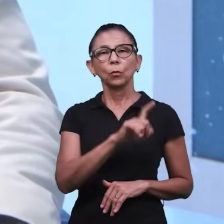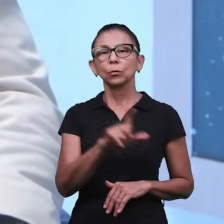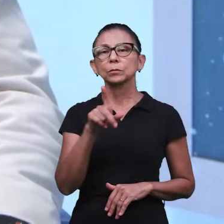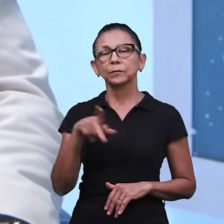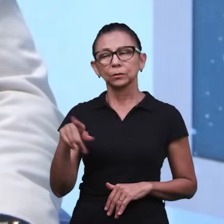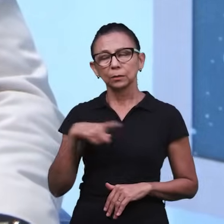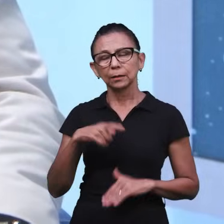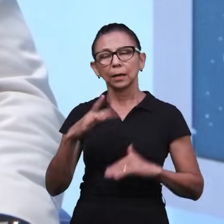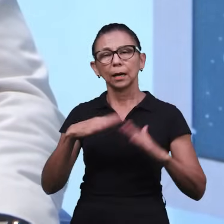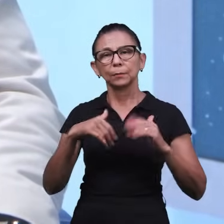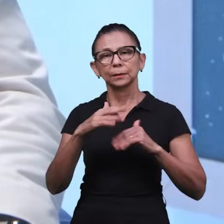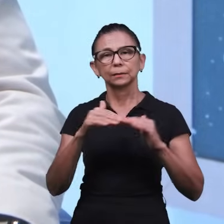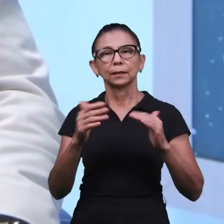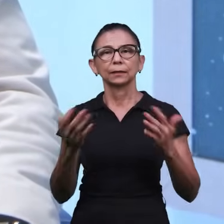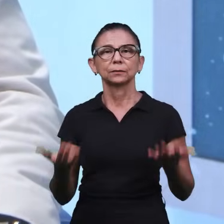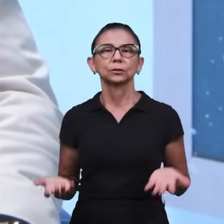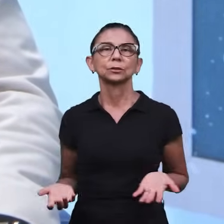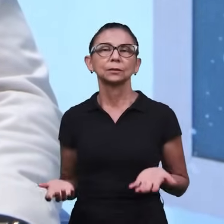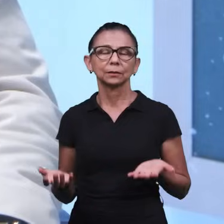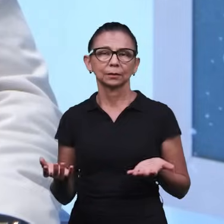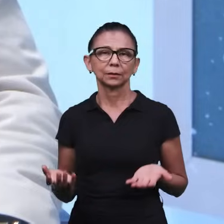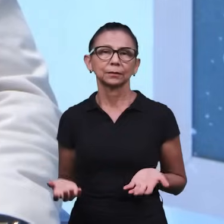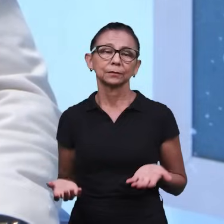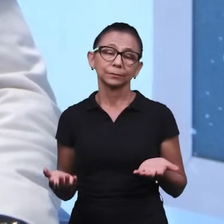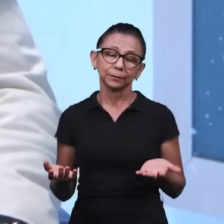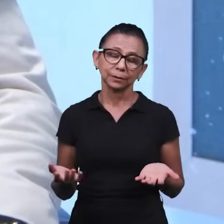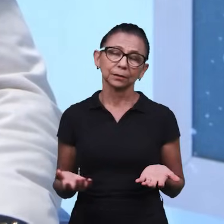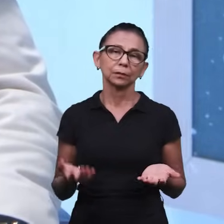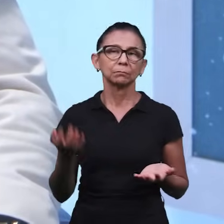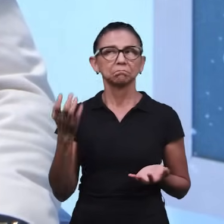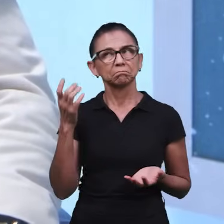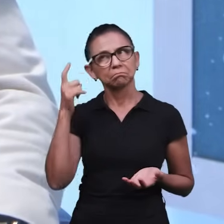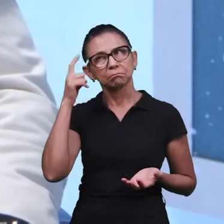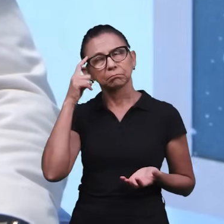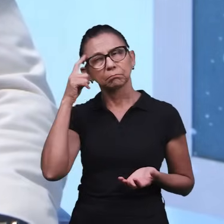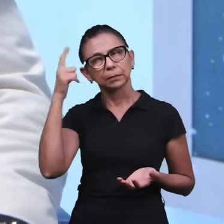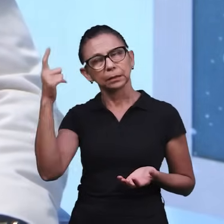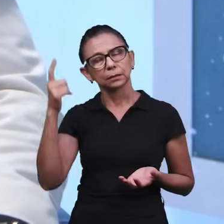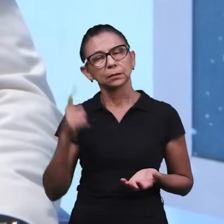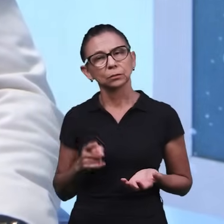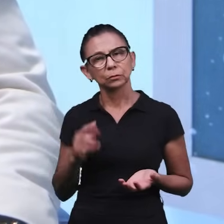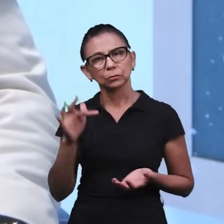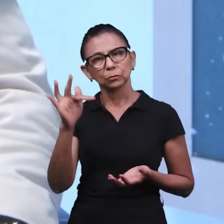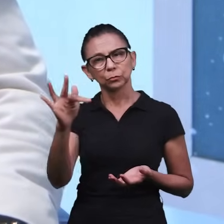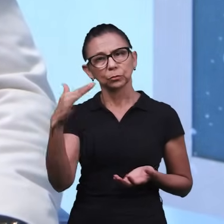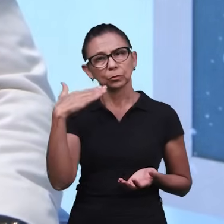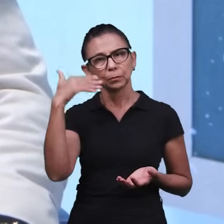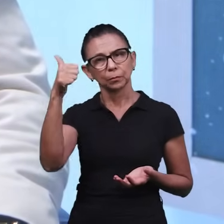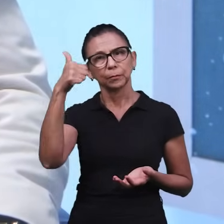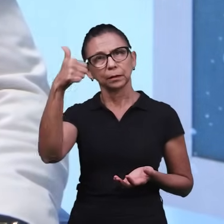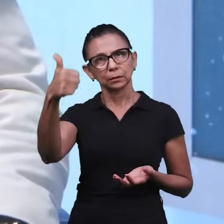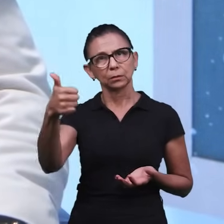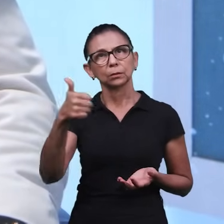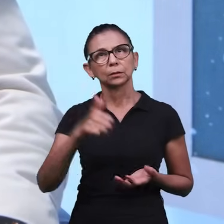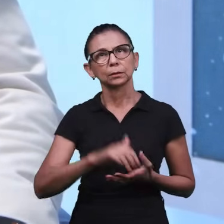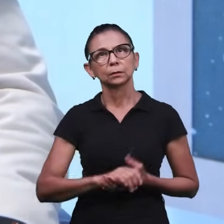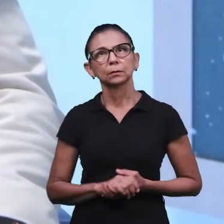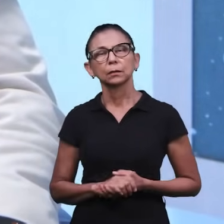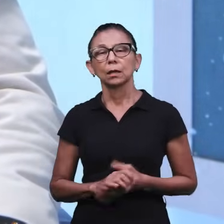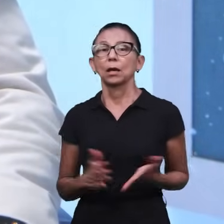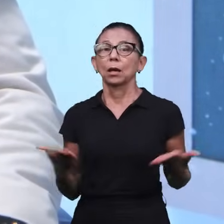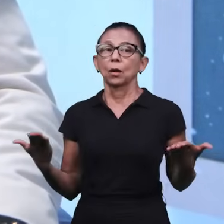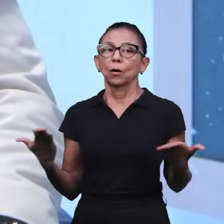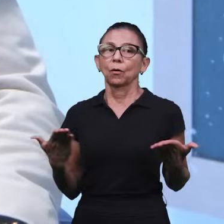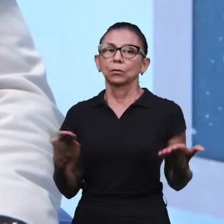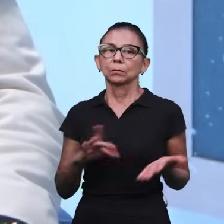estamos nesse processo de adaptação. Eu acredito sim que mais algum tempo esse processo vai melhorar, vai trazer um benefício maior.